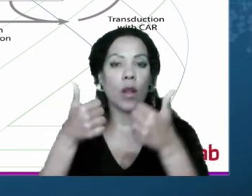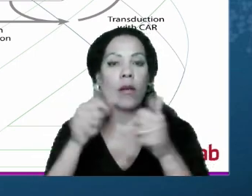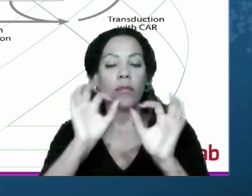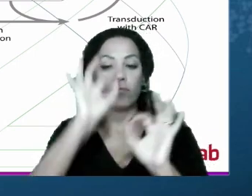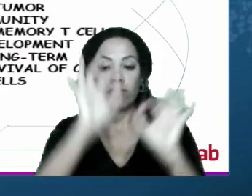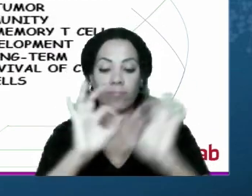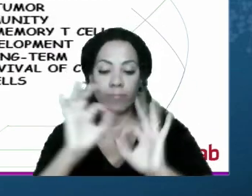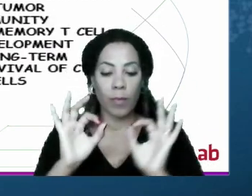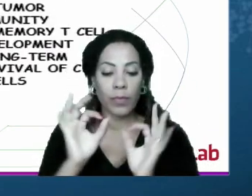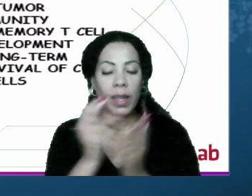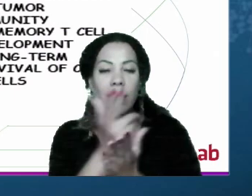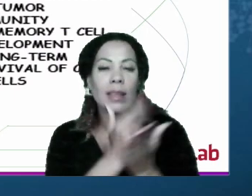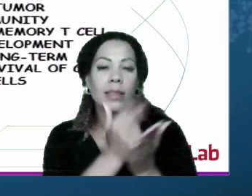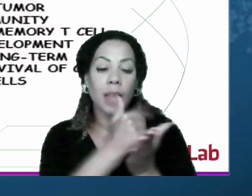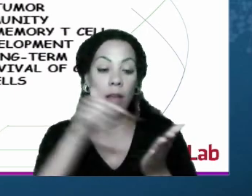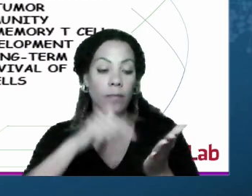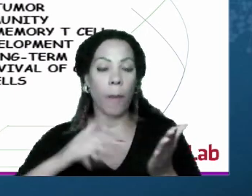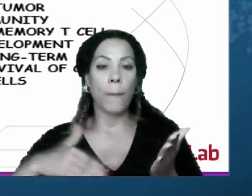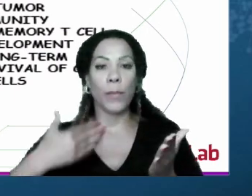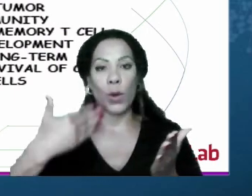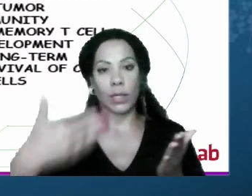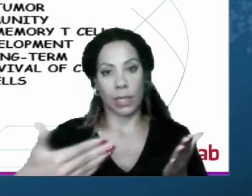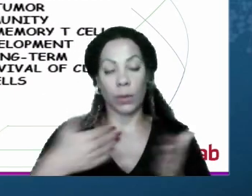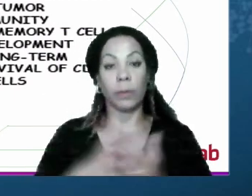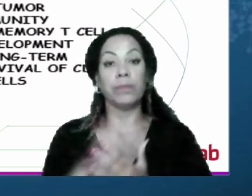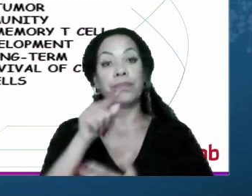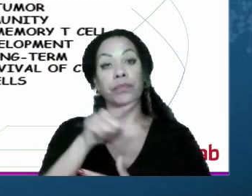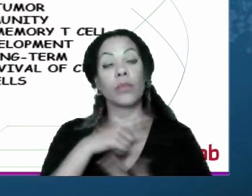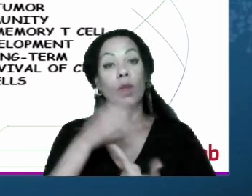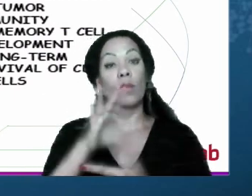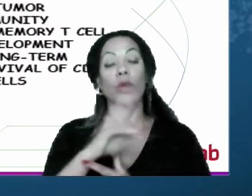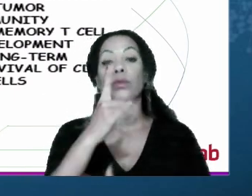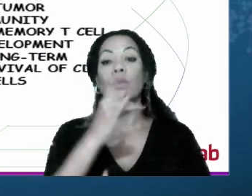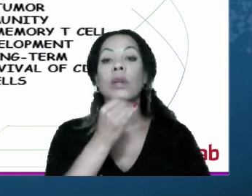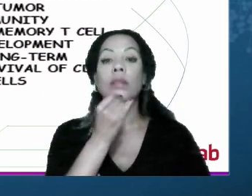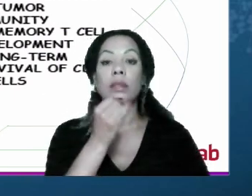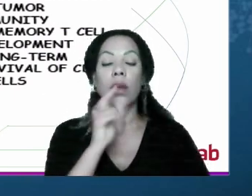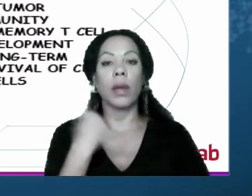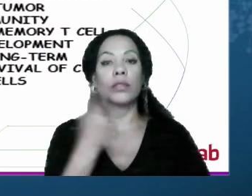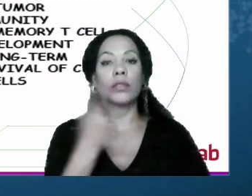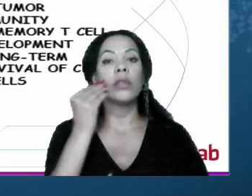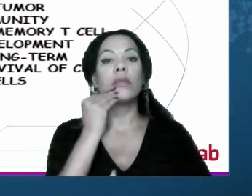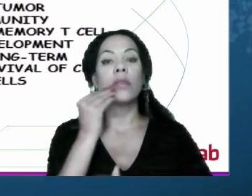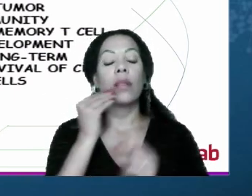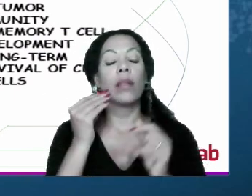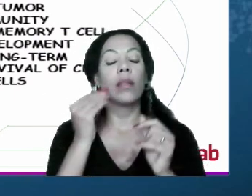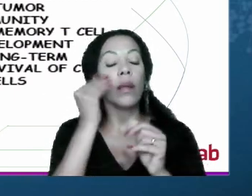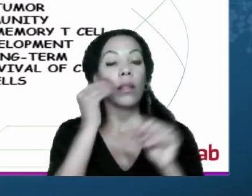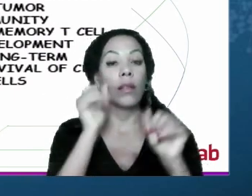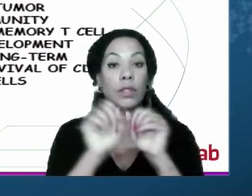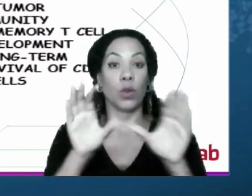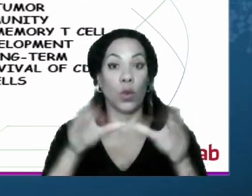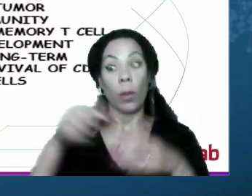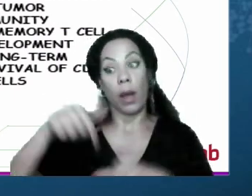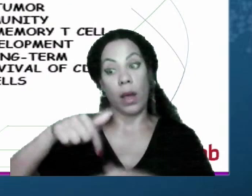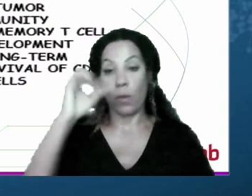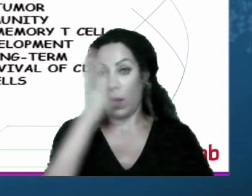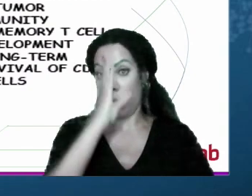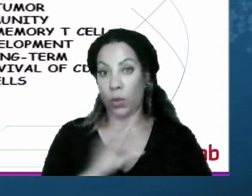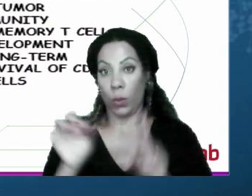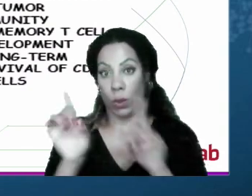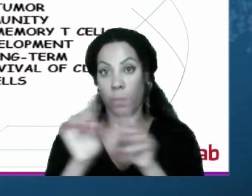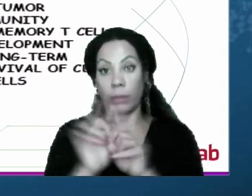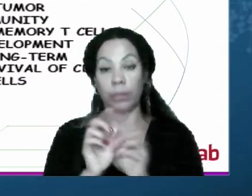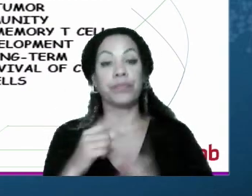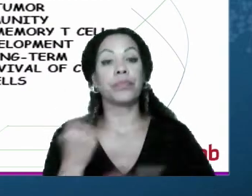no processo. Então, aqui é um exemplo do que a gente está tentando fazer com os nossos grupos e aqui no Brasil também. Nós